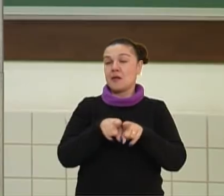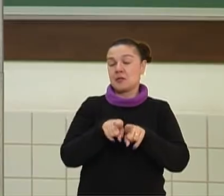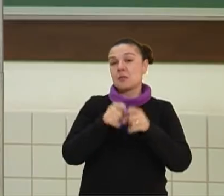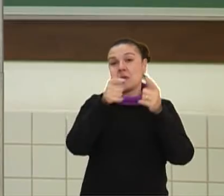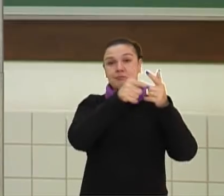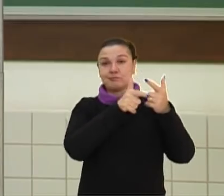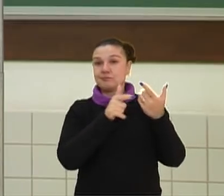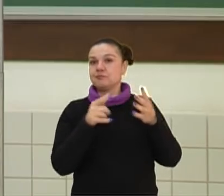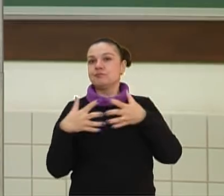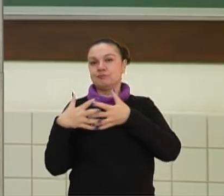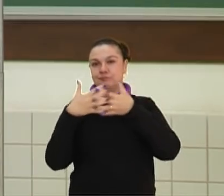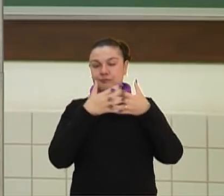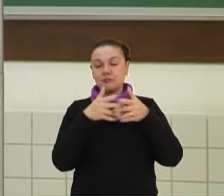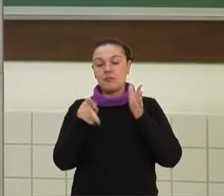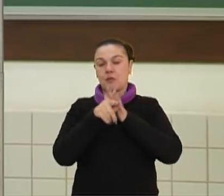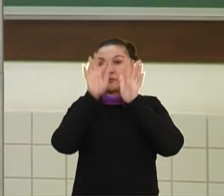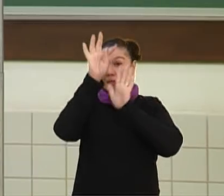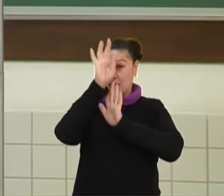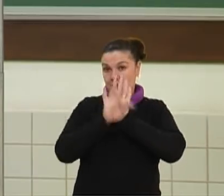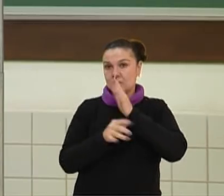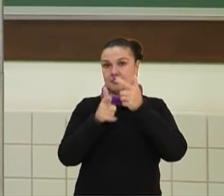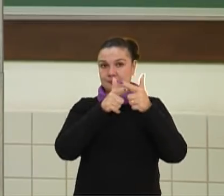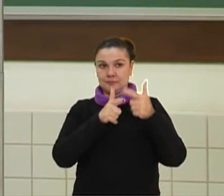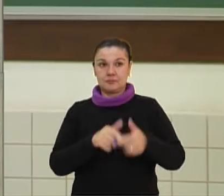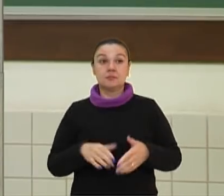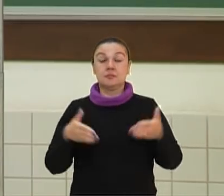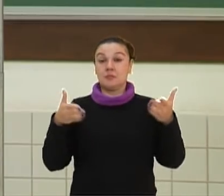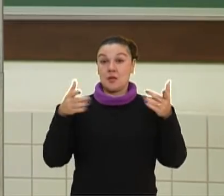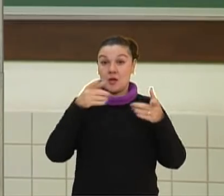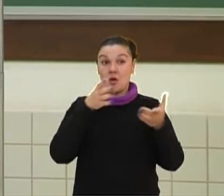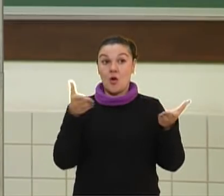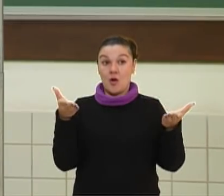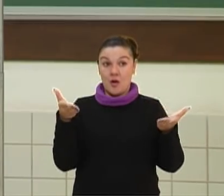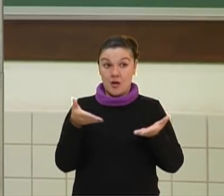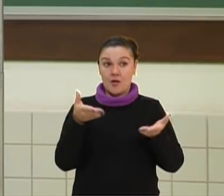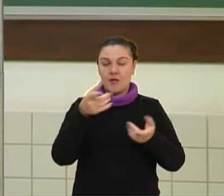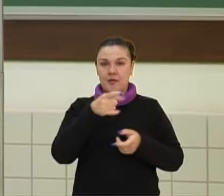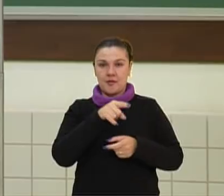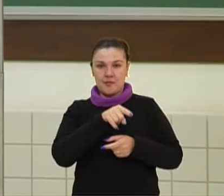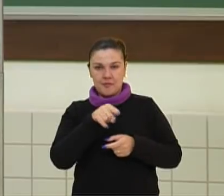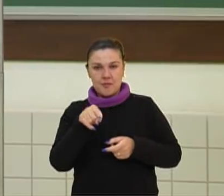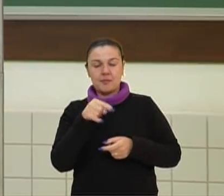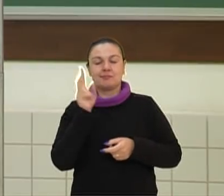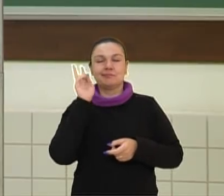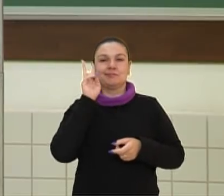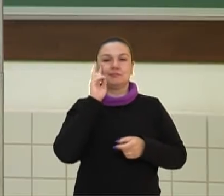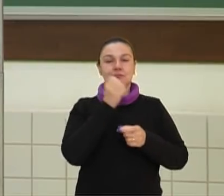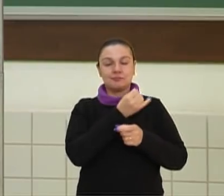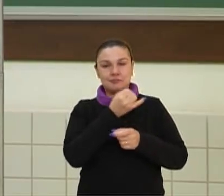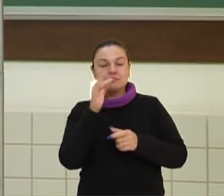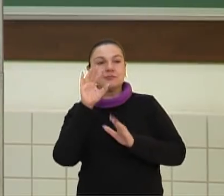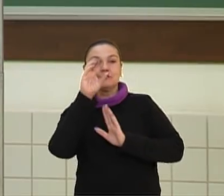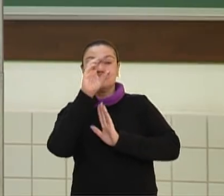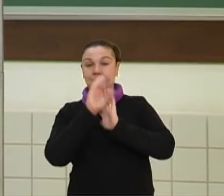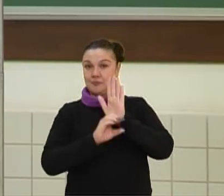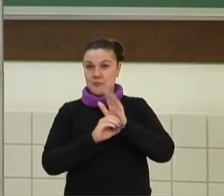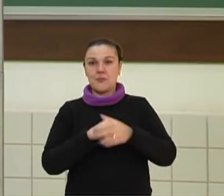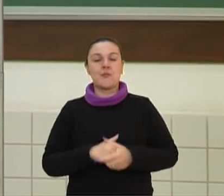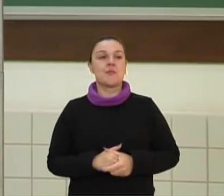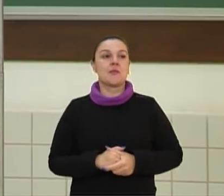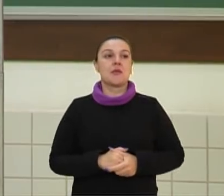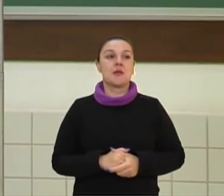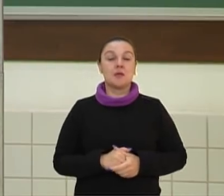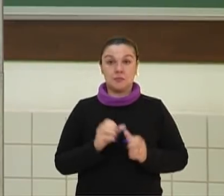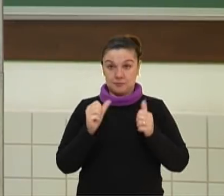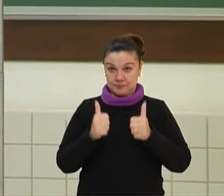situações problemas, né? Então, mais para isso, vamos verificar alguns conceitos, né,